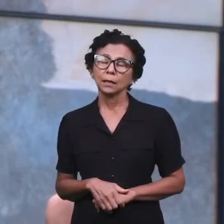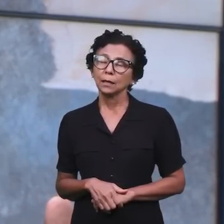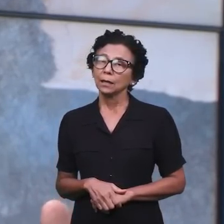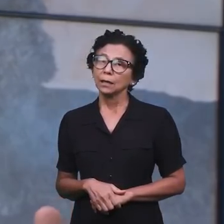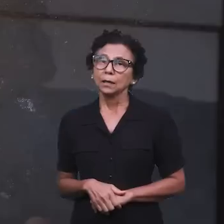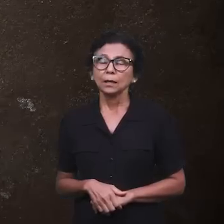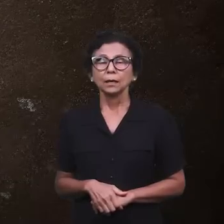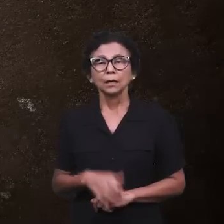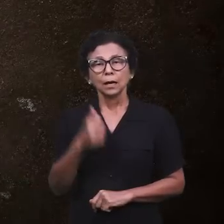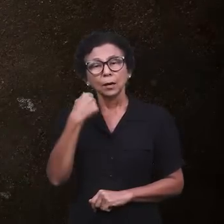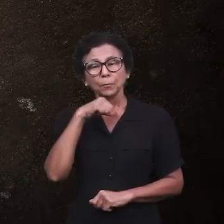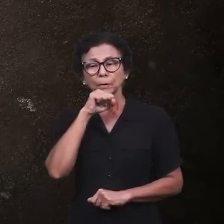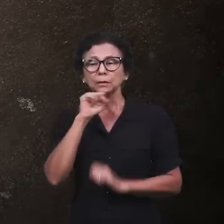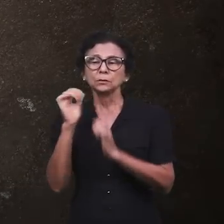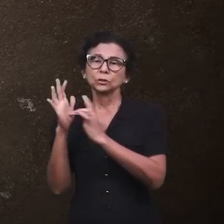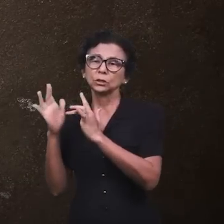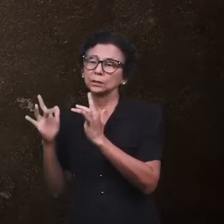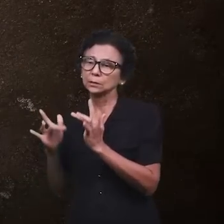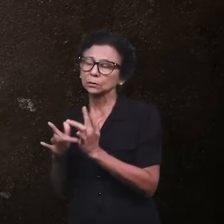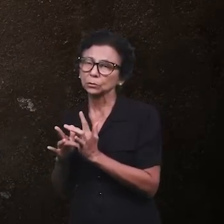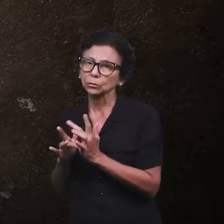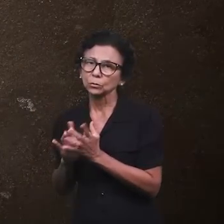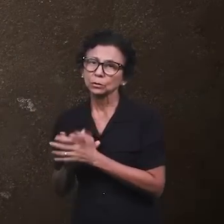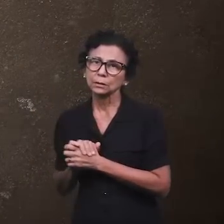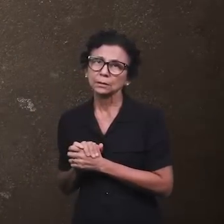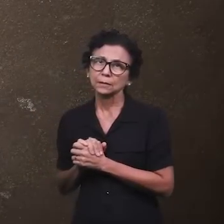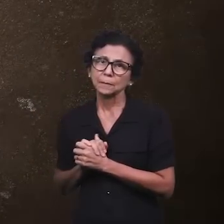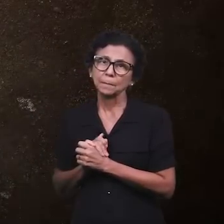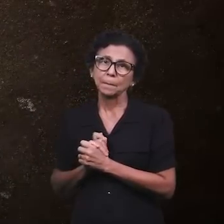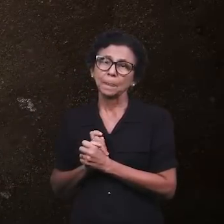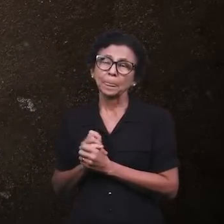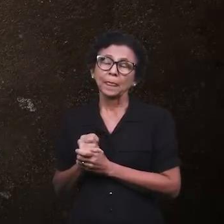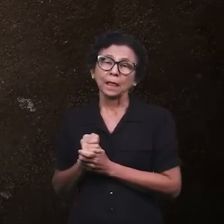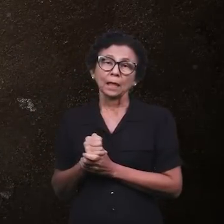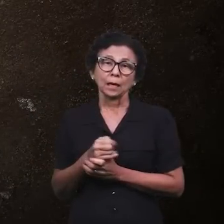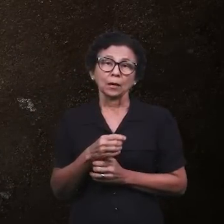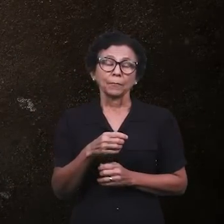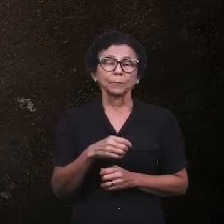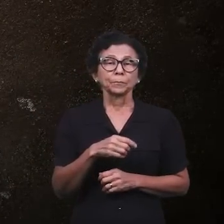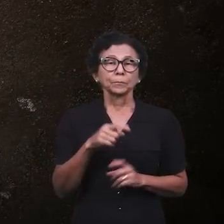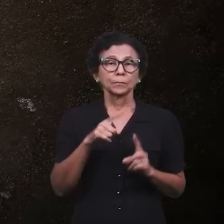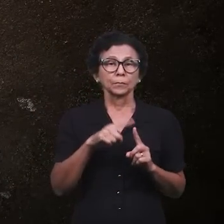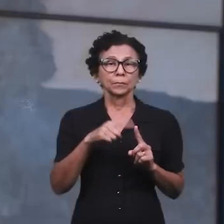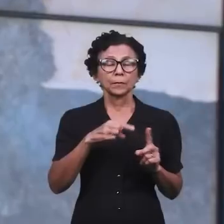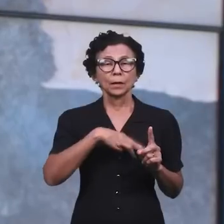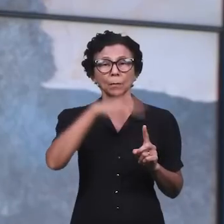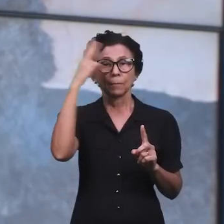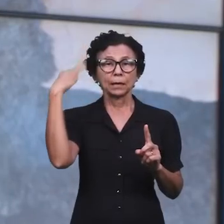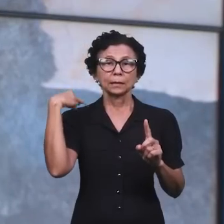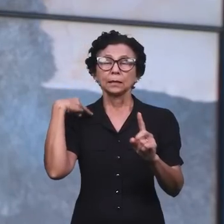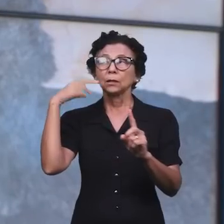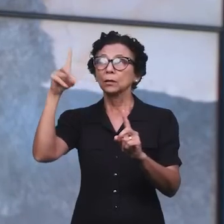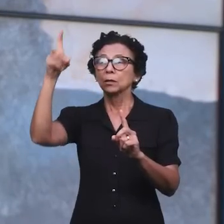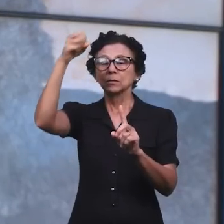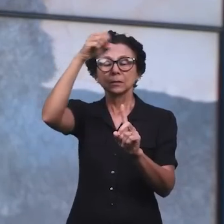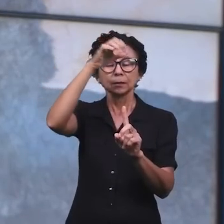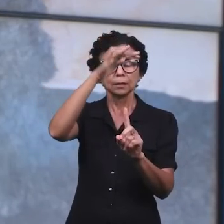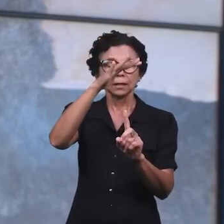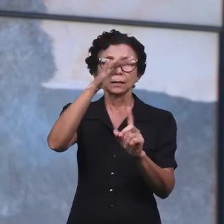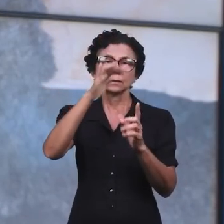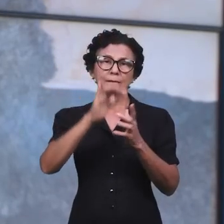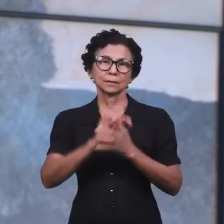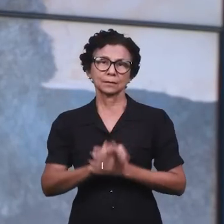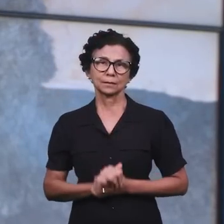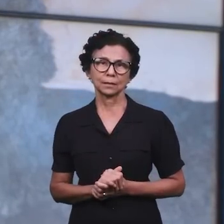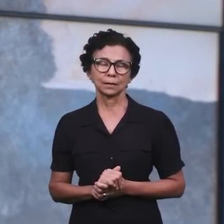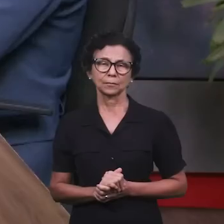agraciada, né? A palavra diz, ela foi agraciada. O que é a graça? A graça é um favor imerecido. Ela recebeu esse favor. Mas